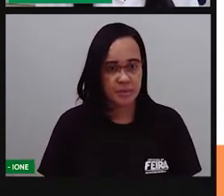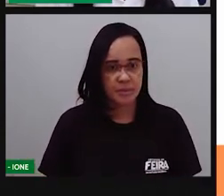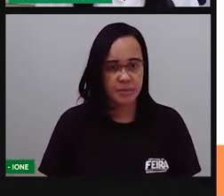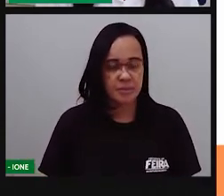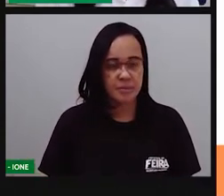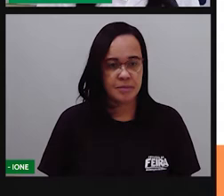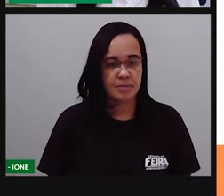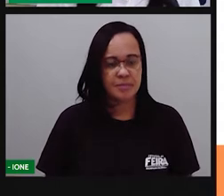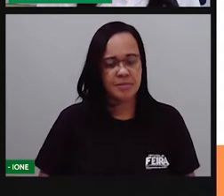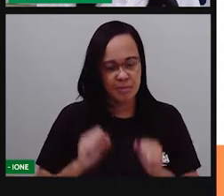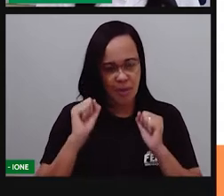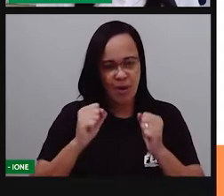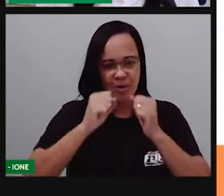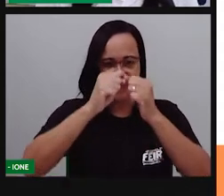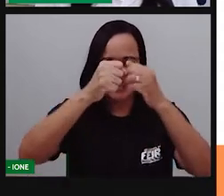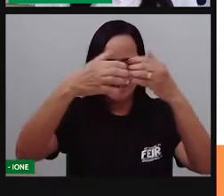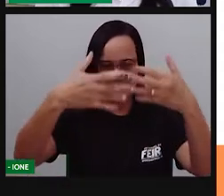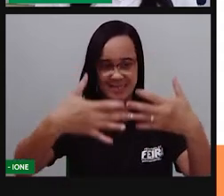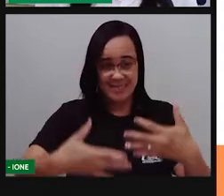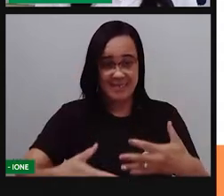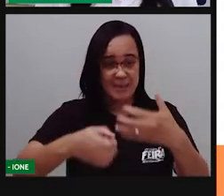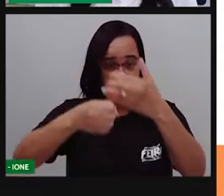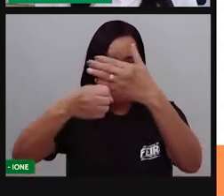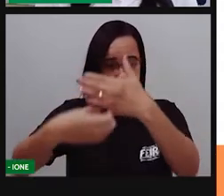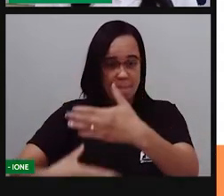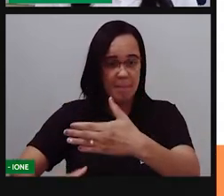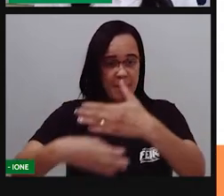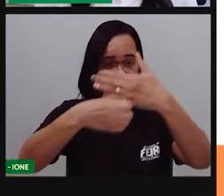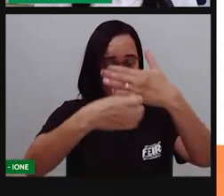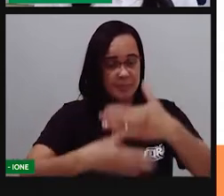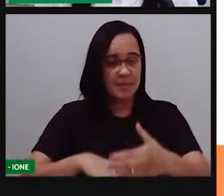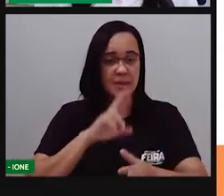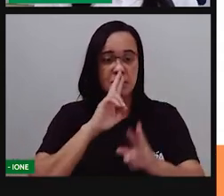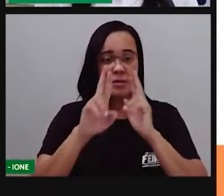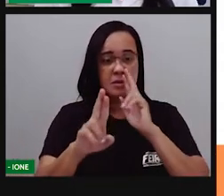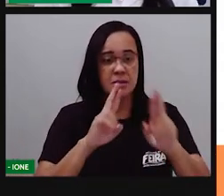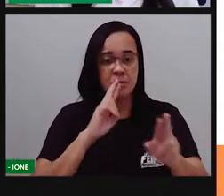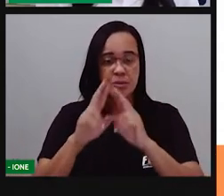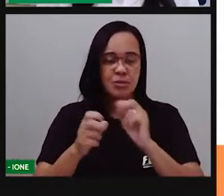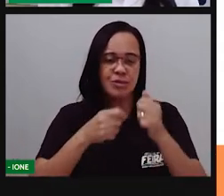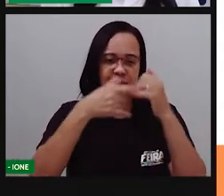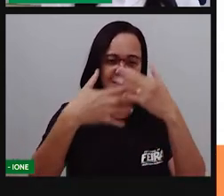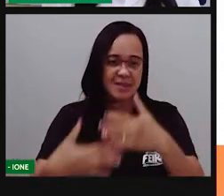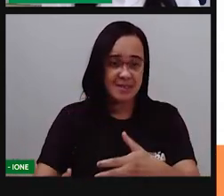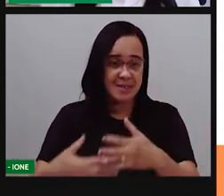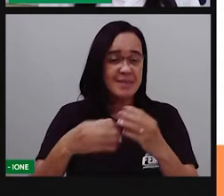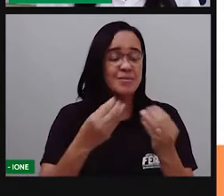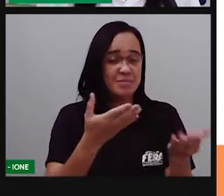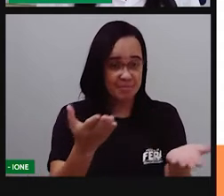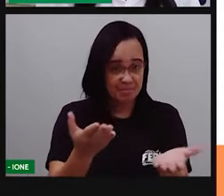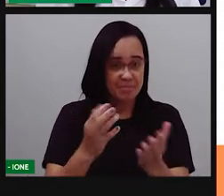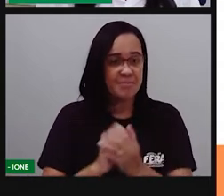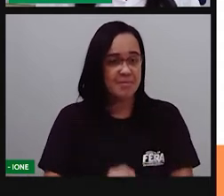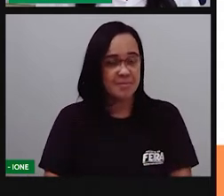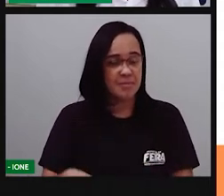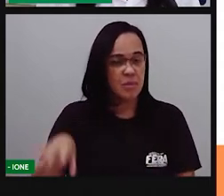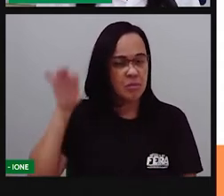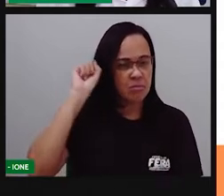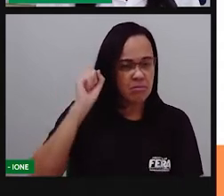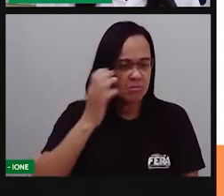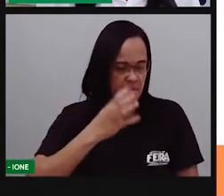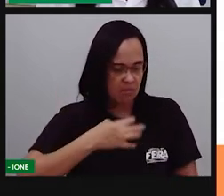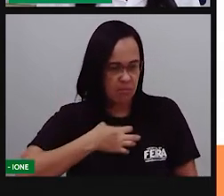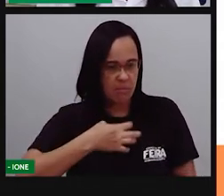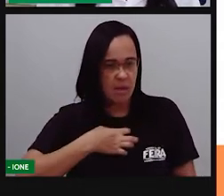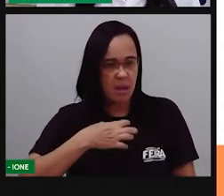a escrever no chat Peça ajuda perguntas familiar te ajudar a escrever e me conte que são você percebeu